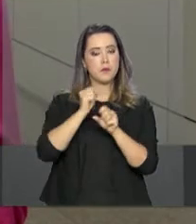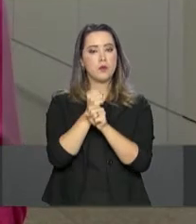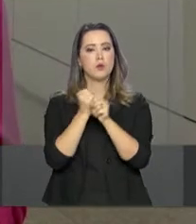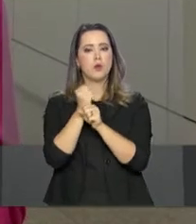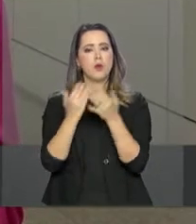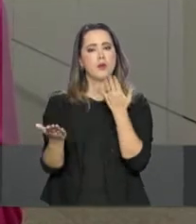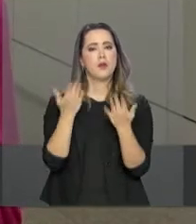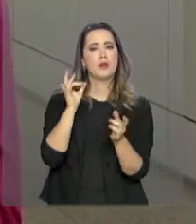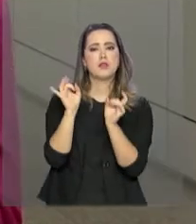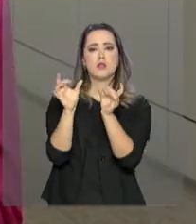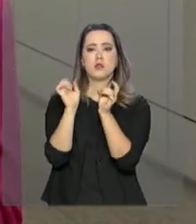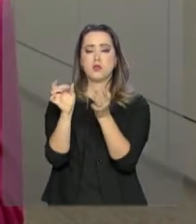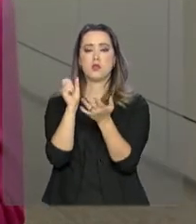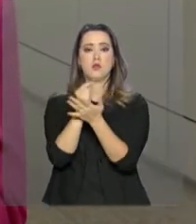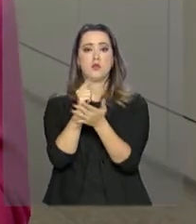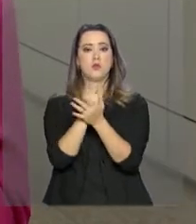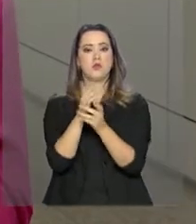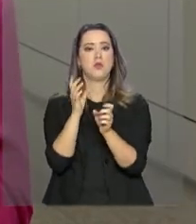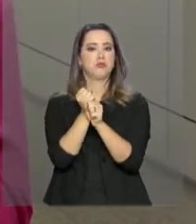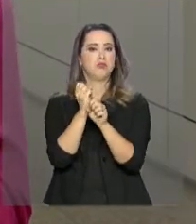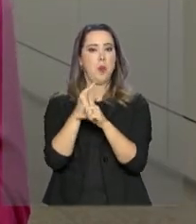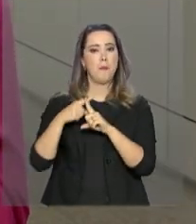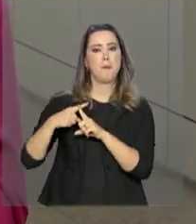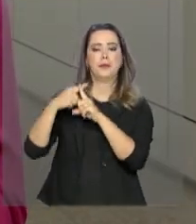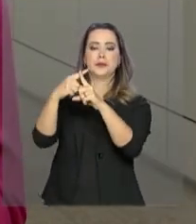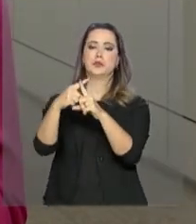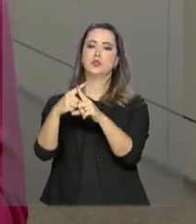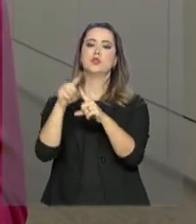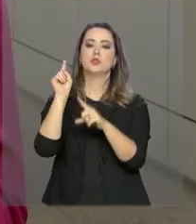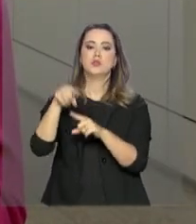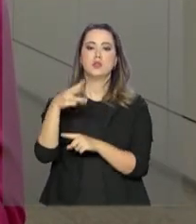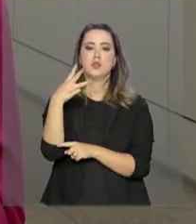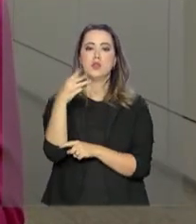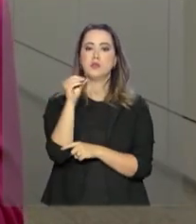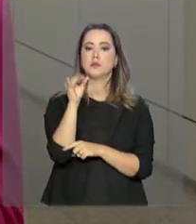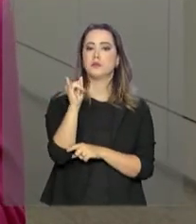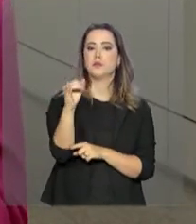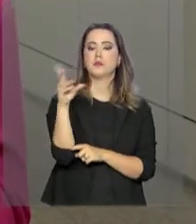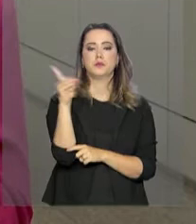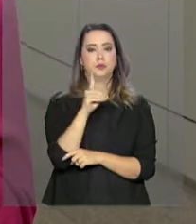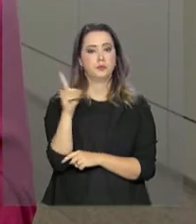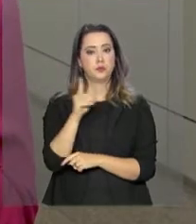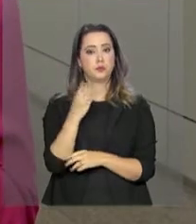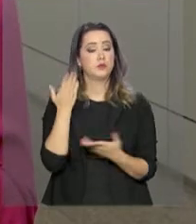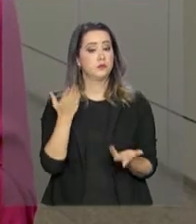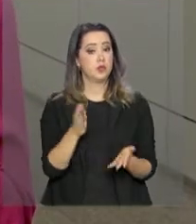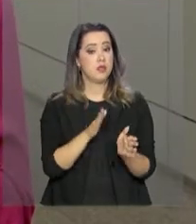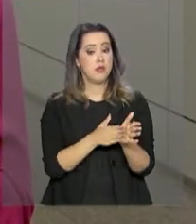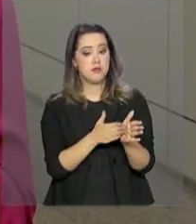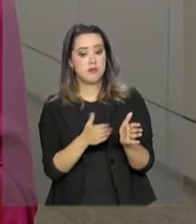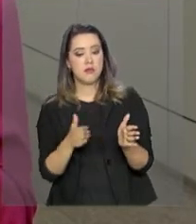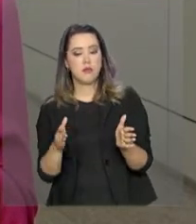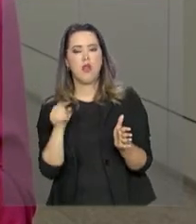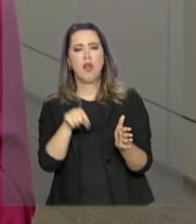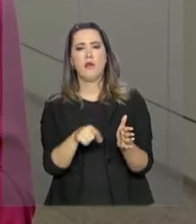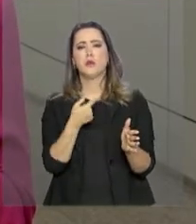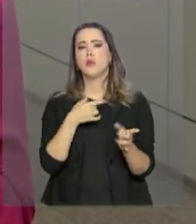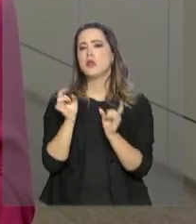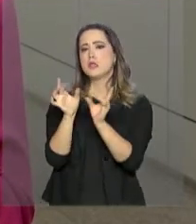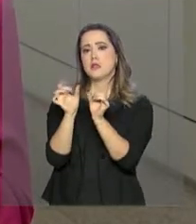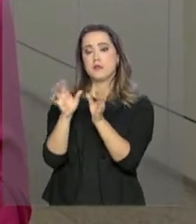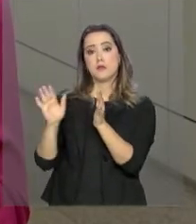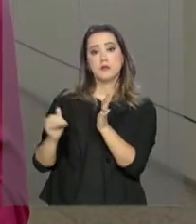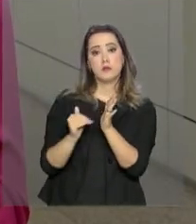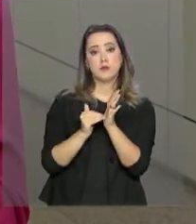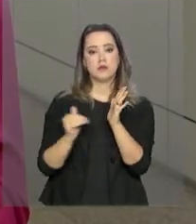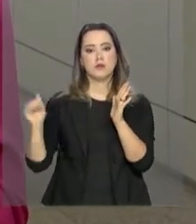comercial brasileira ficou no azul. O saldo positivo é de 30 bilhões de dólares. Nesse período, as exportações